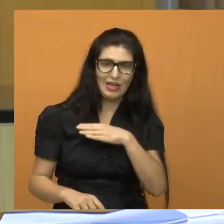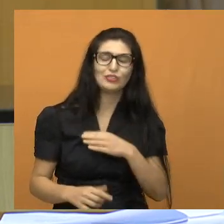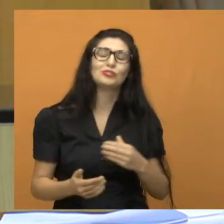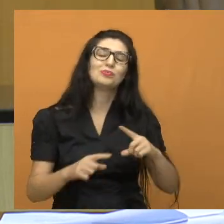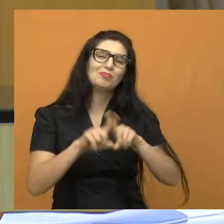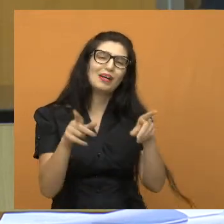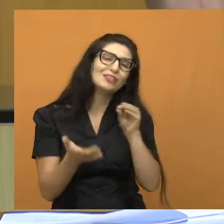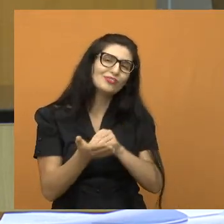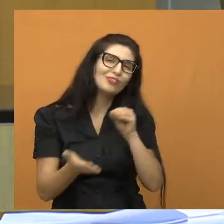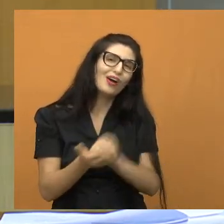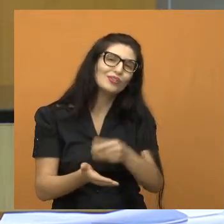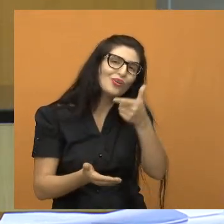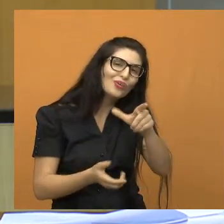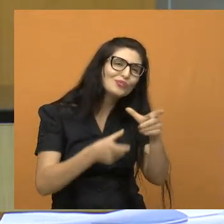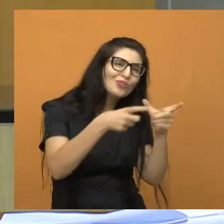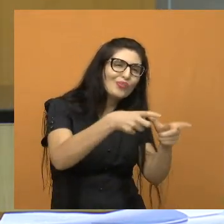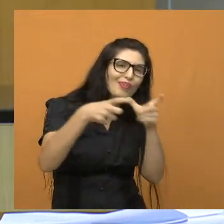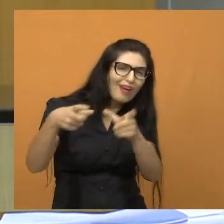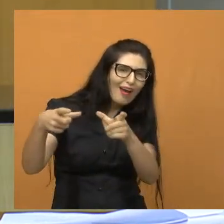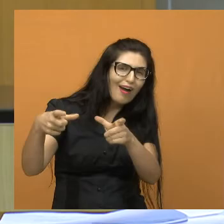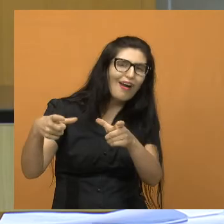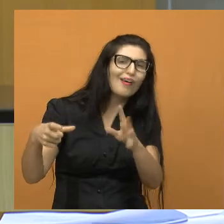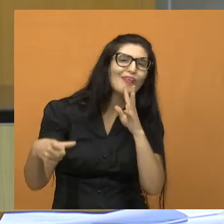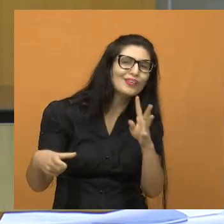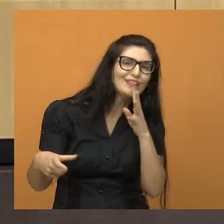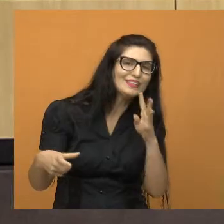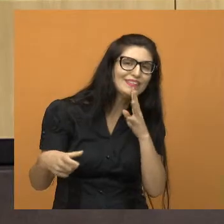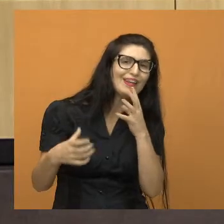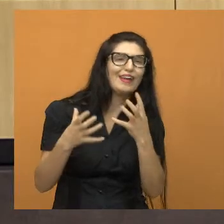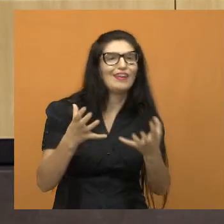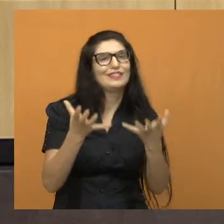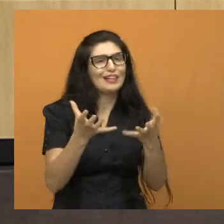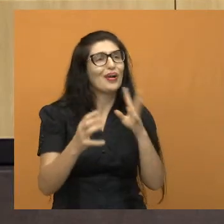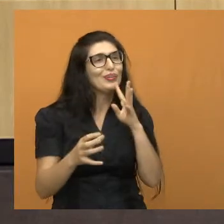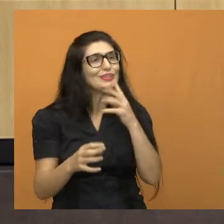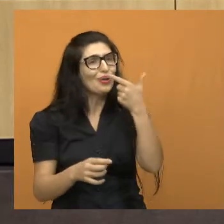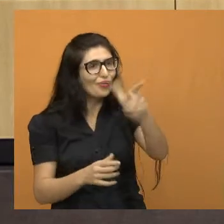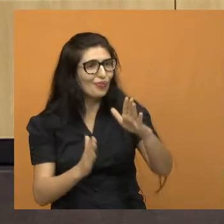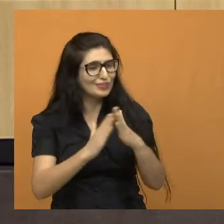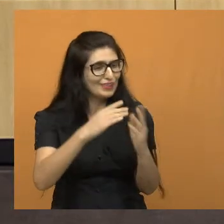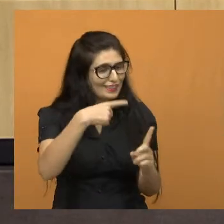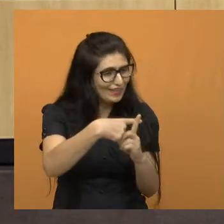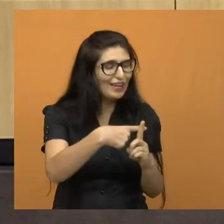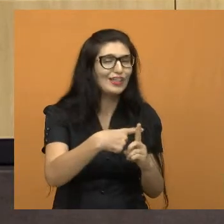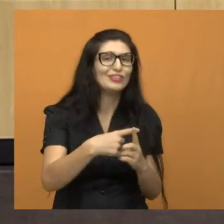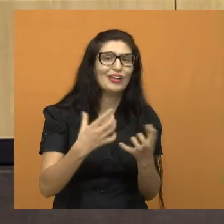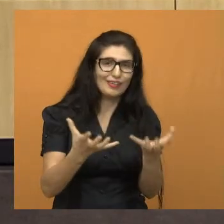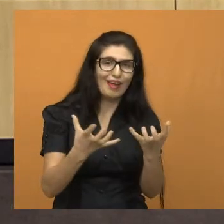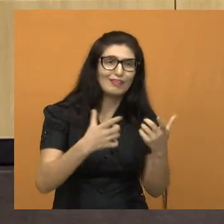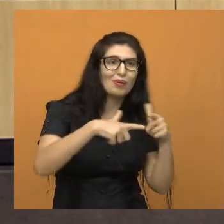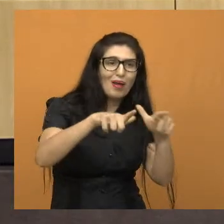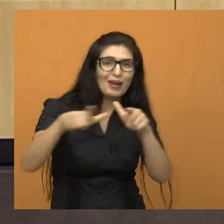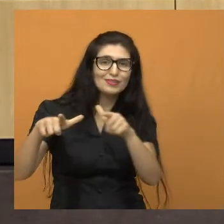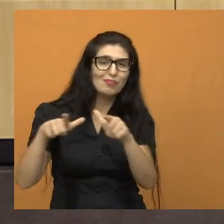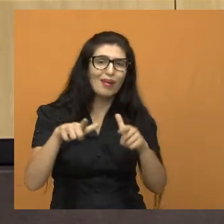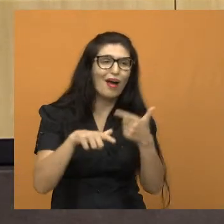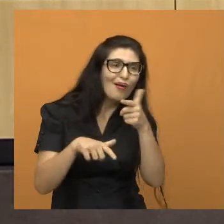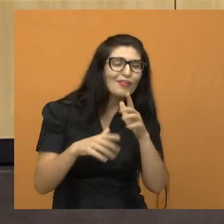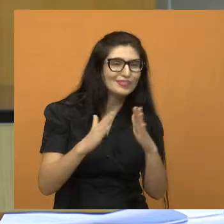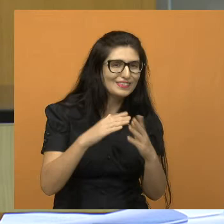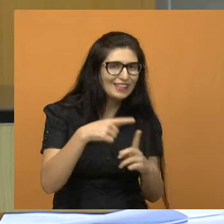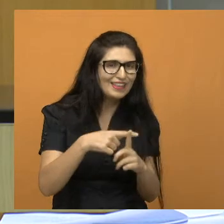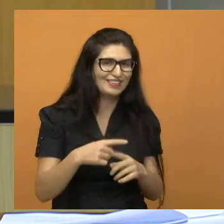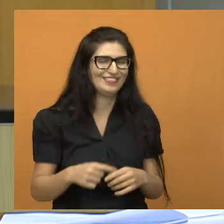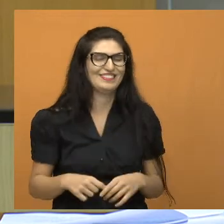para conhecer um pouco. Vou pedir para ir para outra paróquia do outro lado agora, para conhecer um pouco. O que eu gostaria de